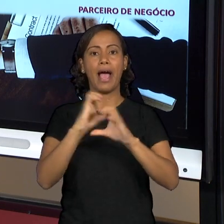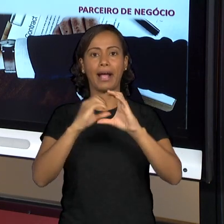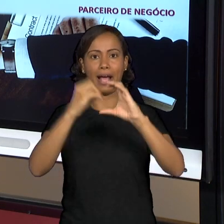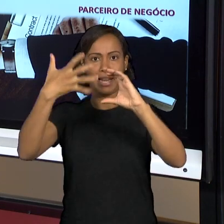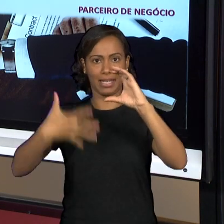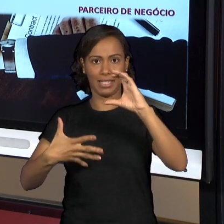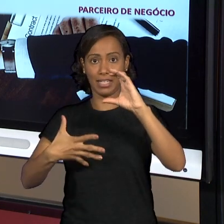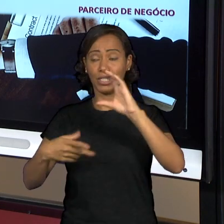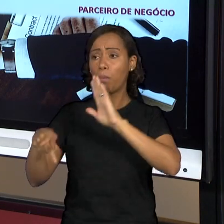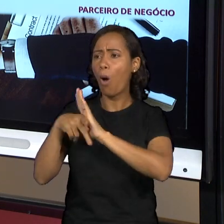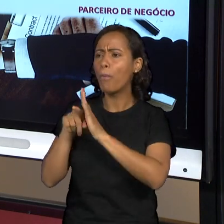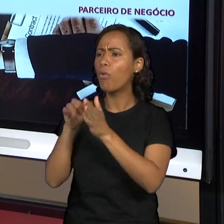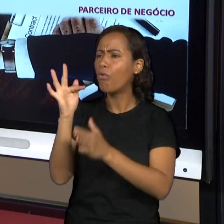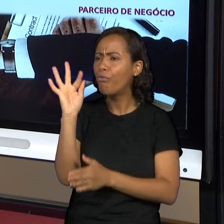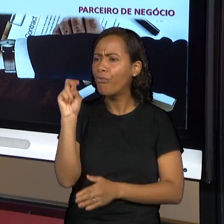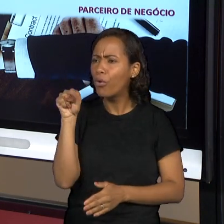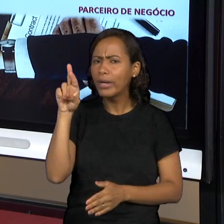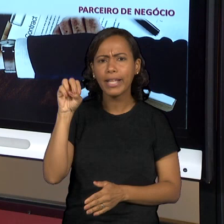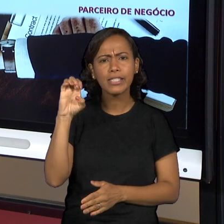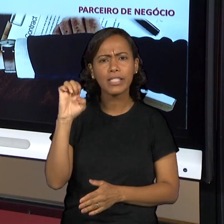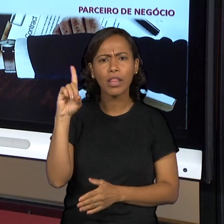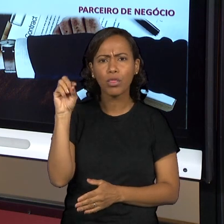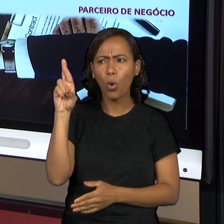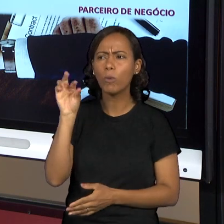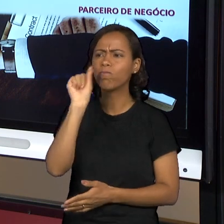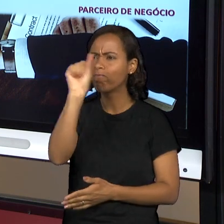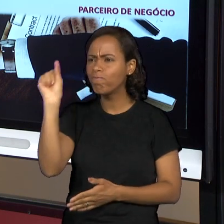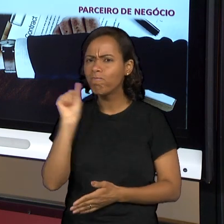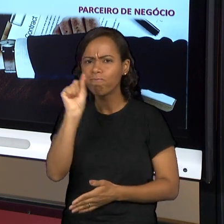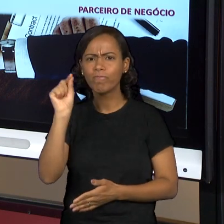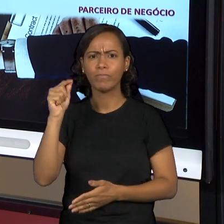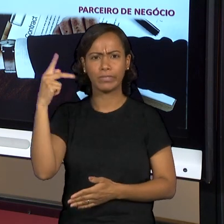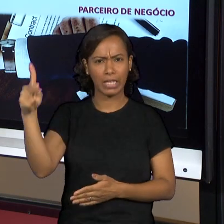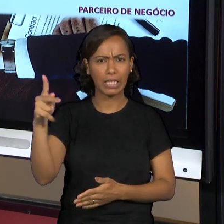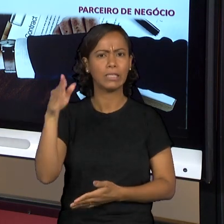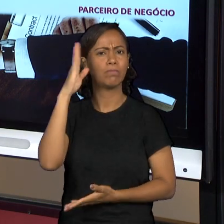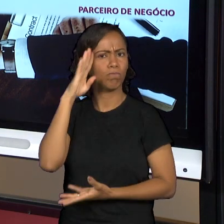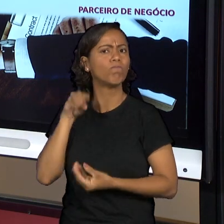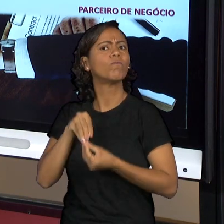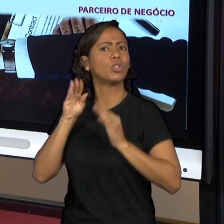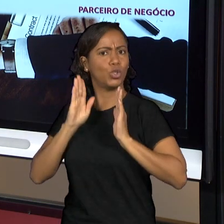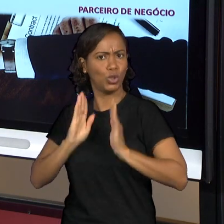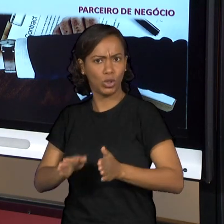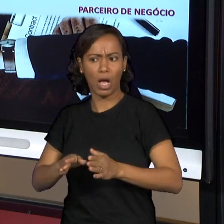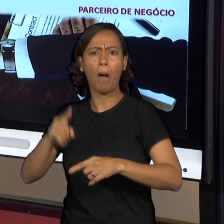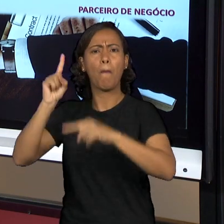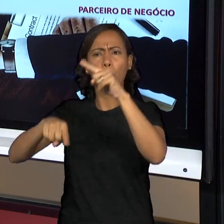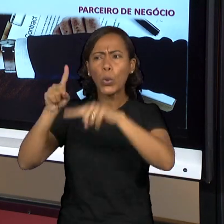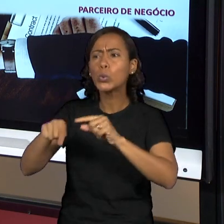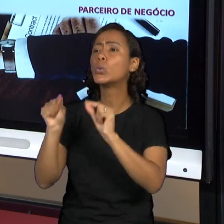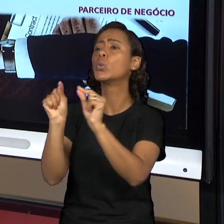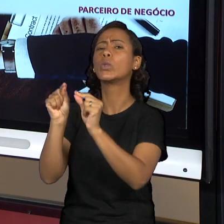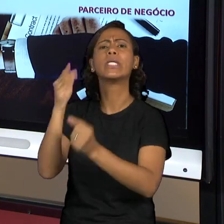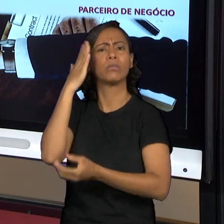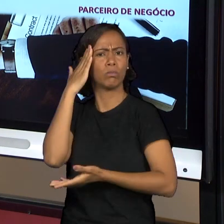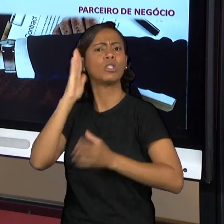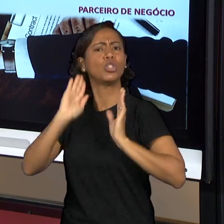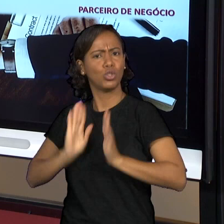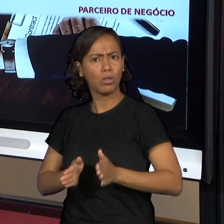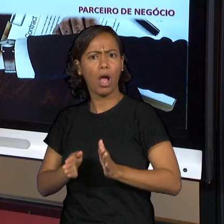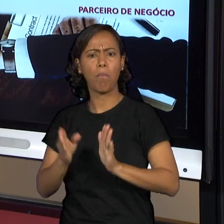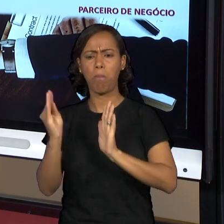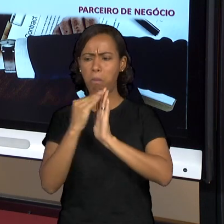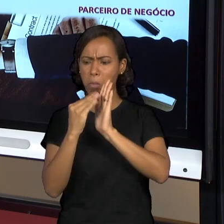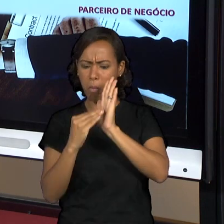base em todas essas características que eu já pré-determino, eu consigo deixar mais ou menos organizado uma compra que ela